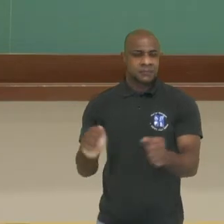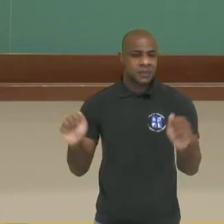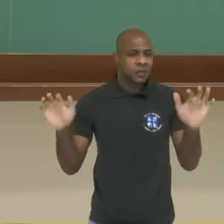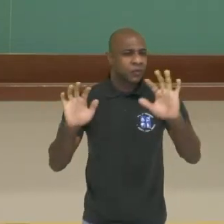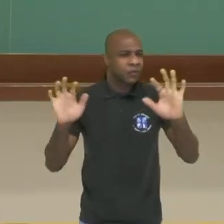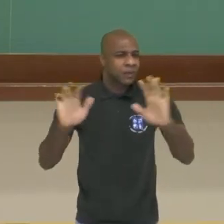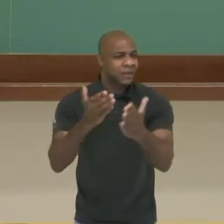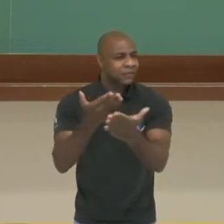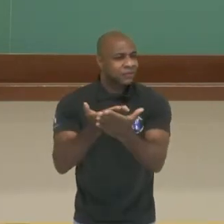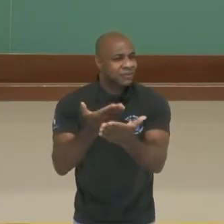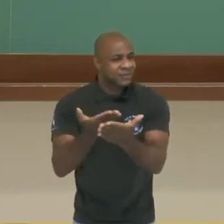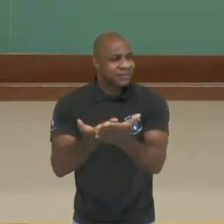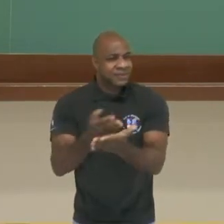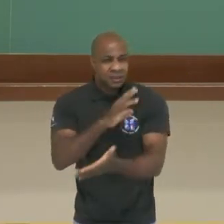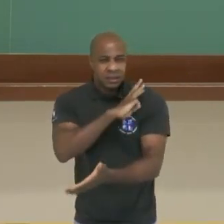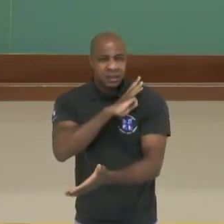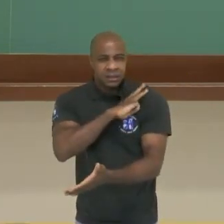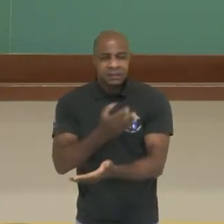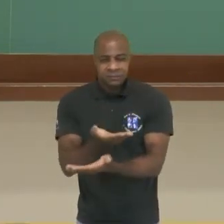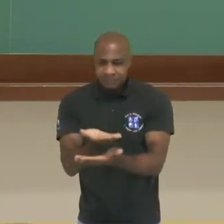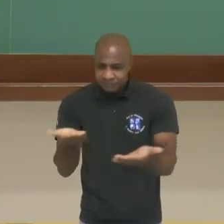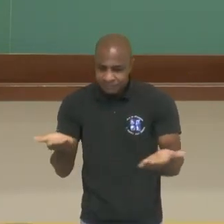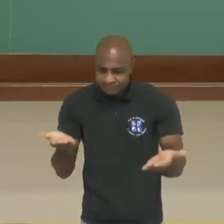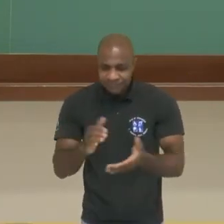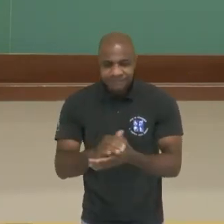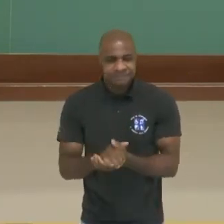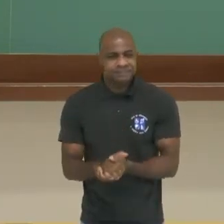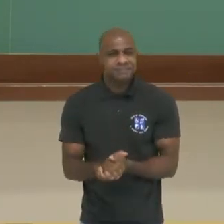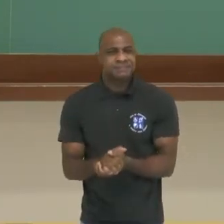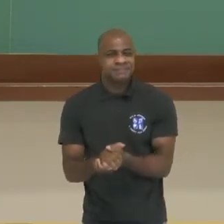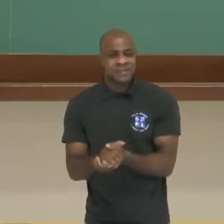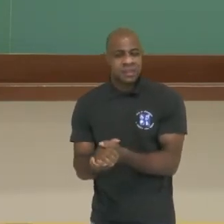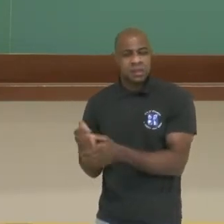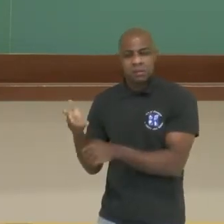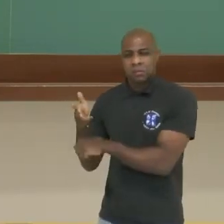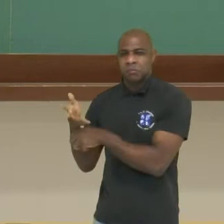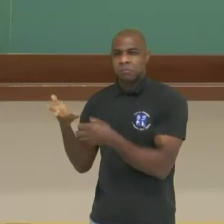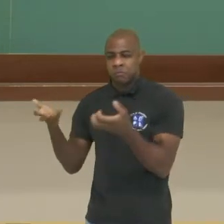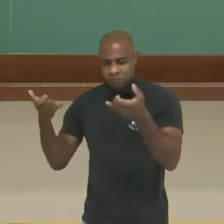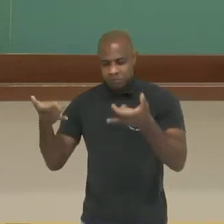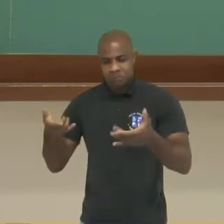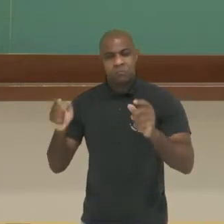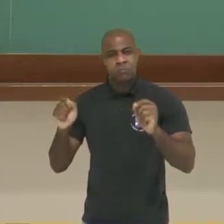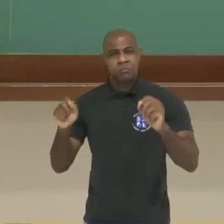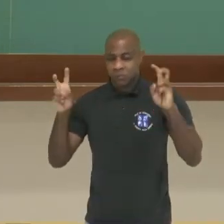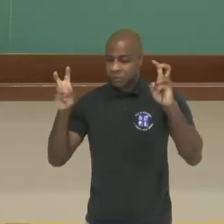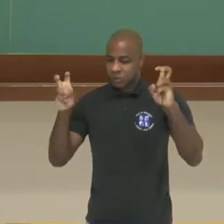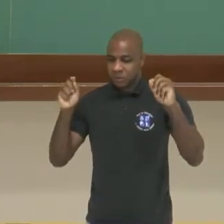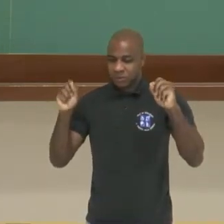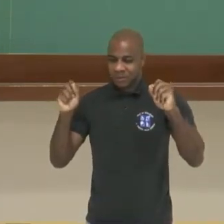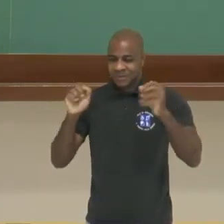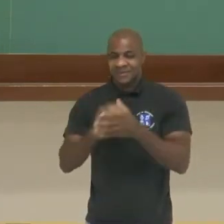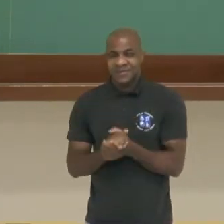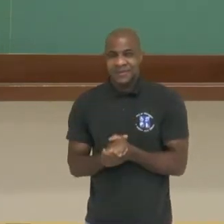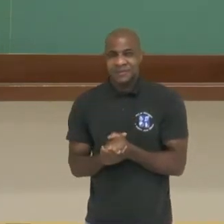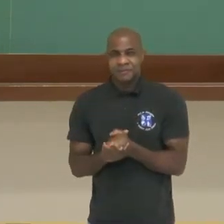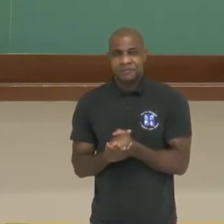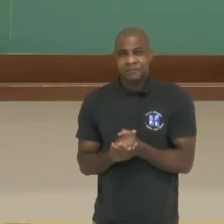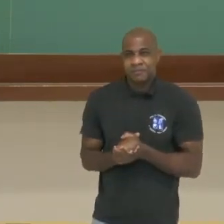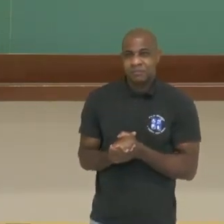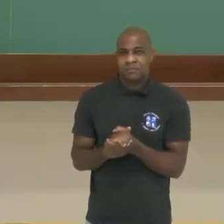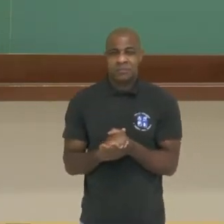Olá, estudantes da terceira série do ensino médio. Nesse vídeo vamos conversar sobre ponto, reta e